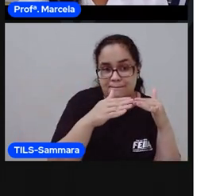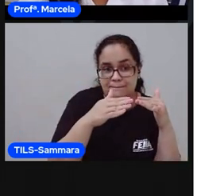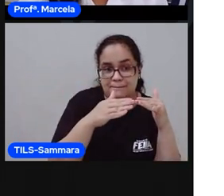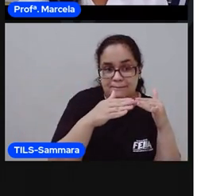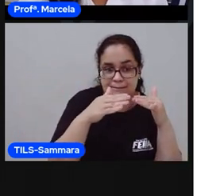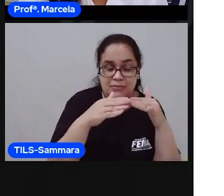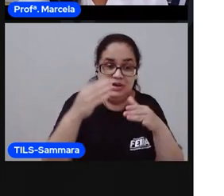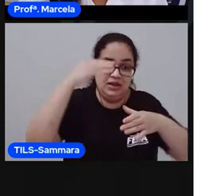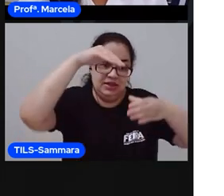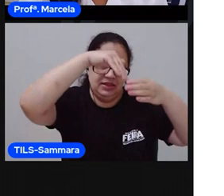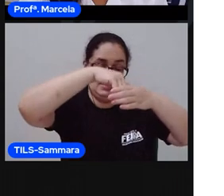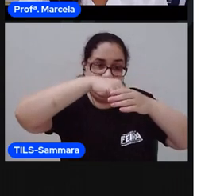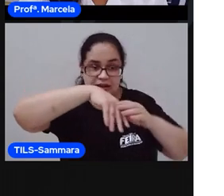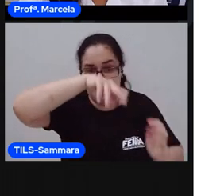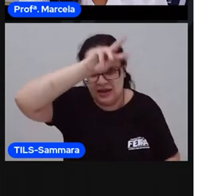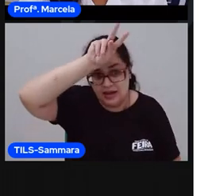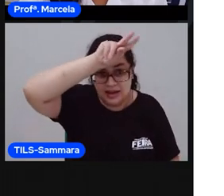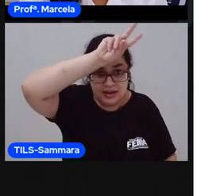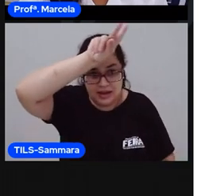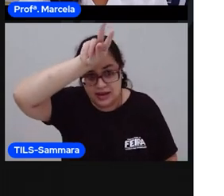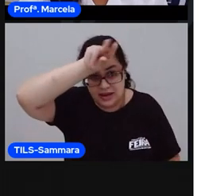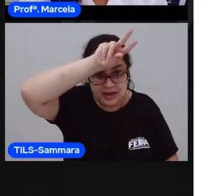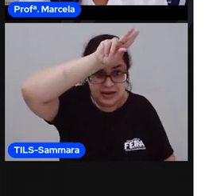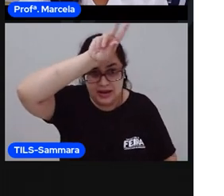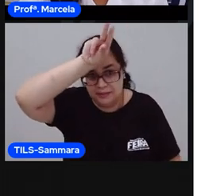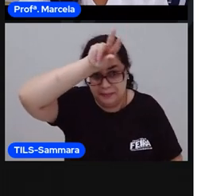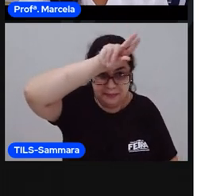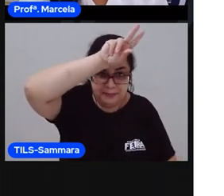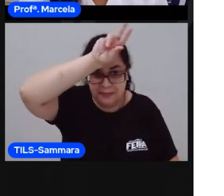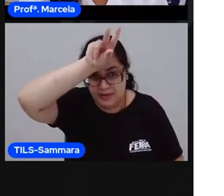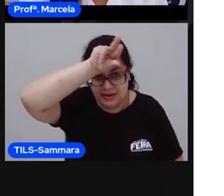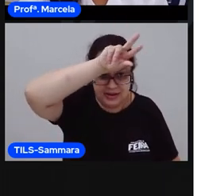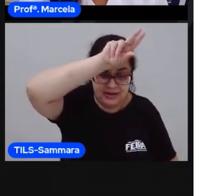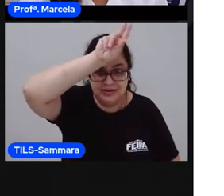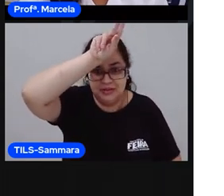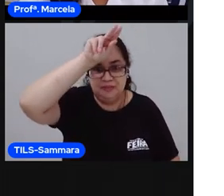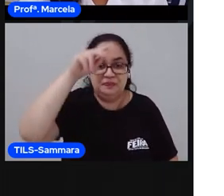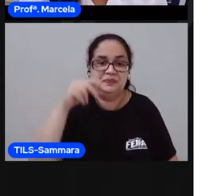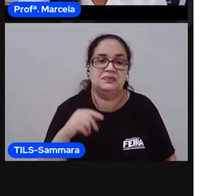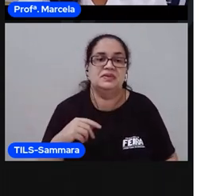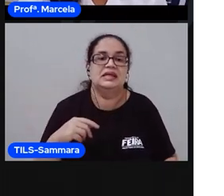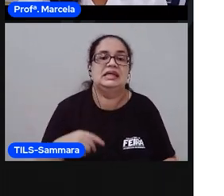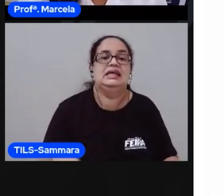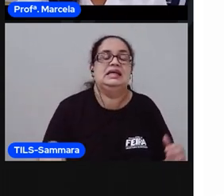mora nela é a barata.